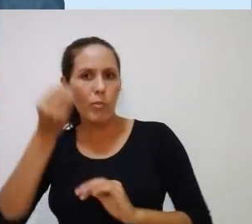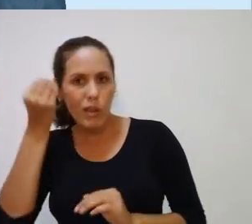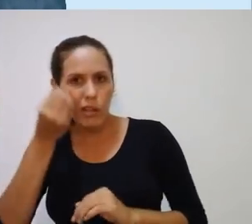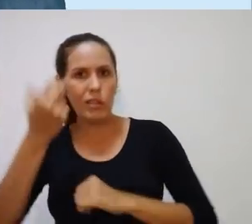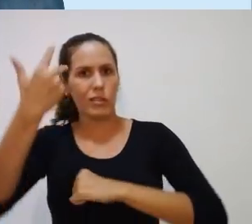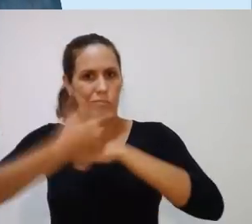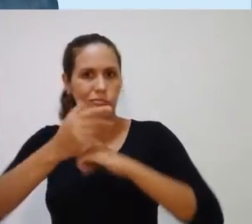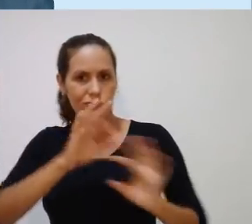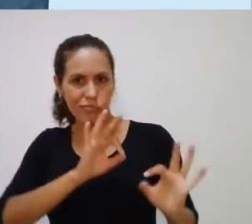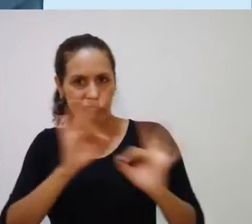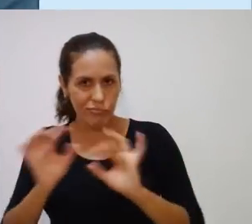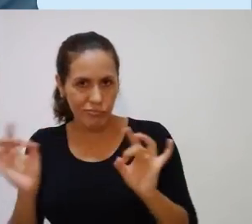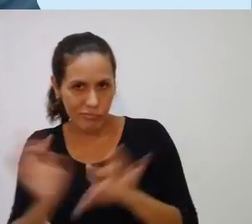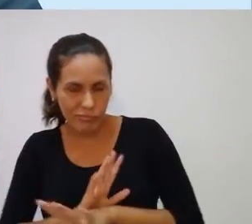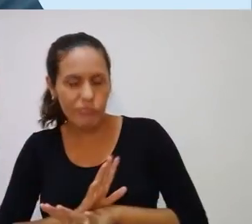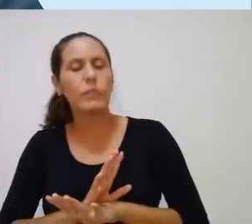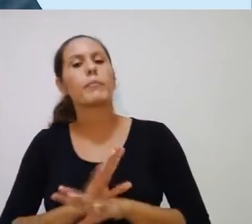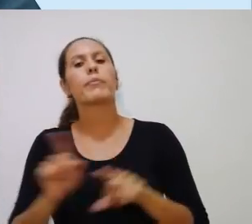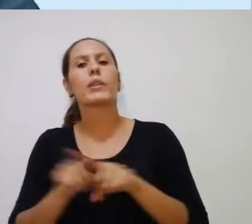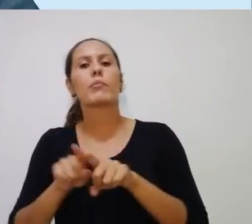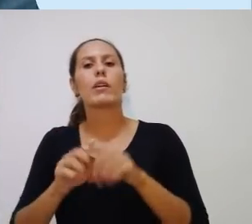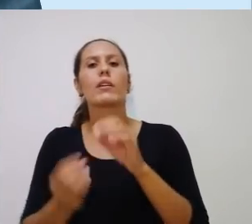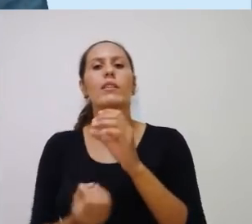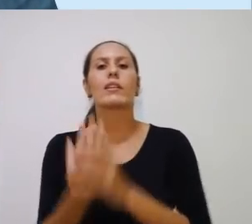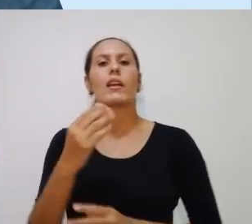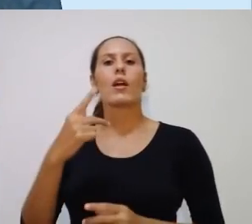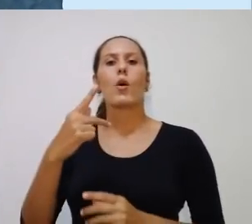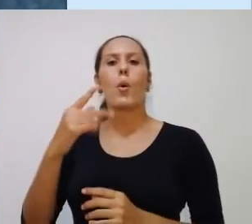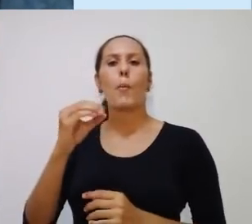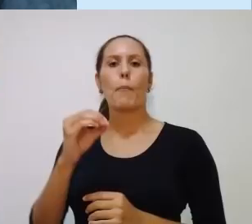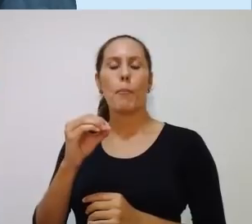disso, vocês também fizeram um podcast